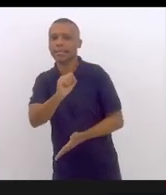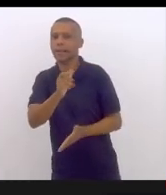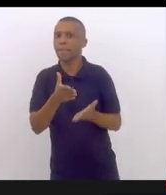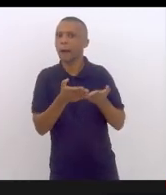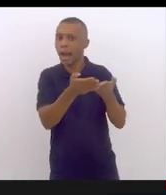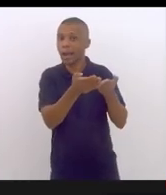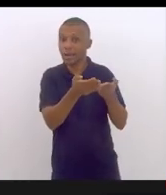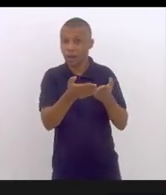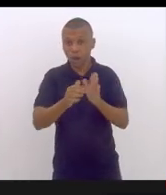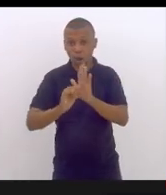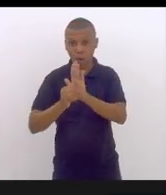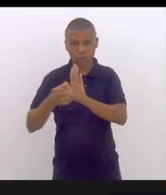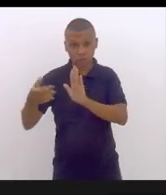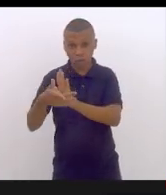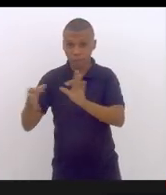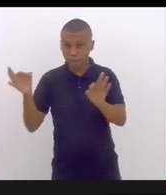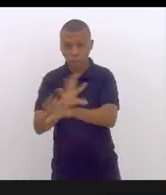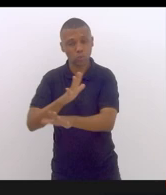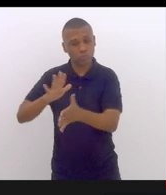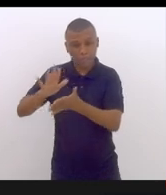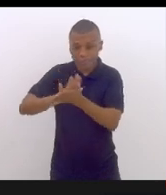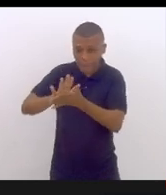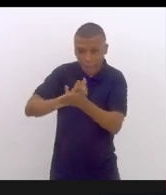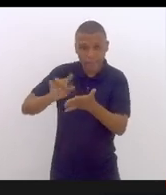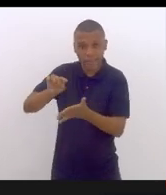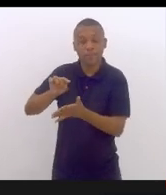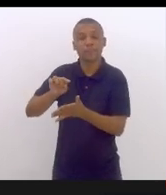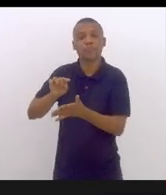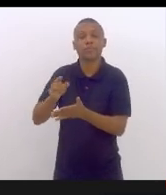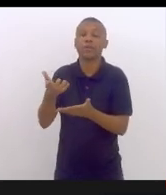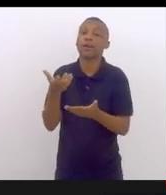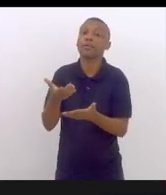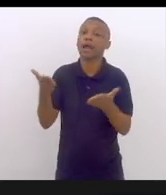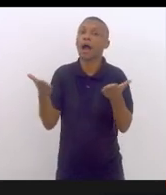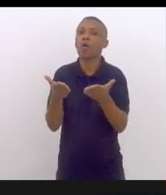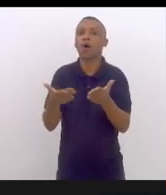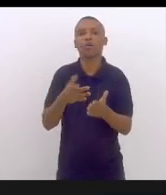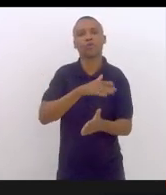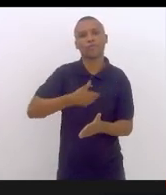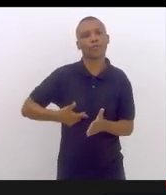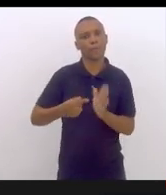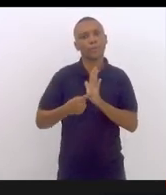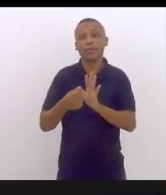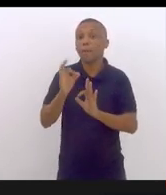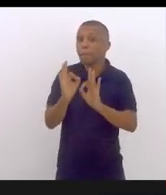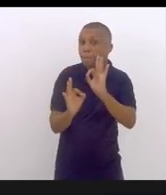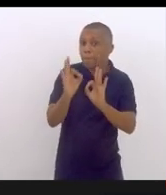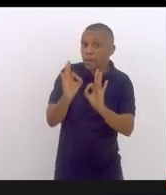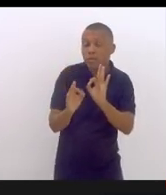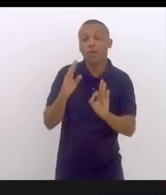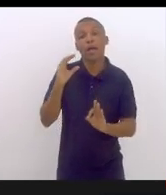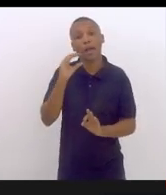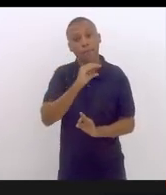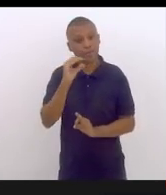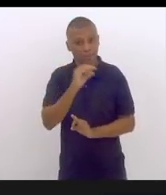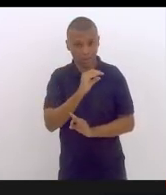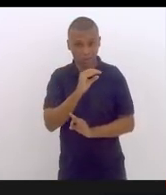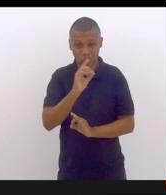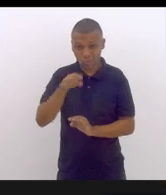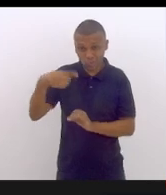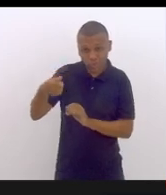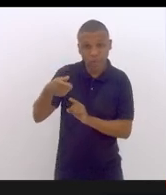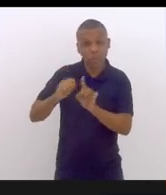empresa Então eu quero que agora o governo apresente um plano emergencial para não apresentar em janeiro uma contratação sem